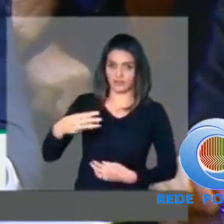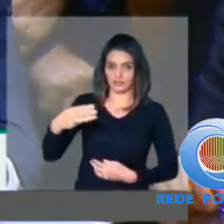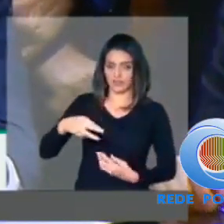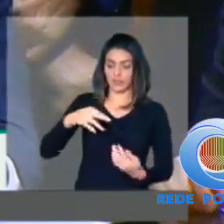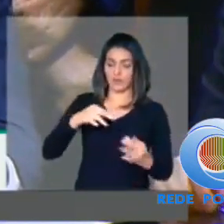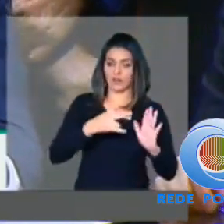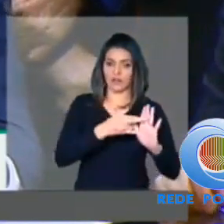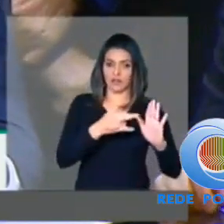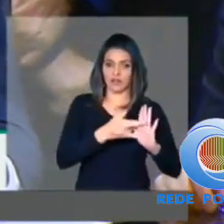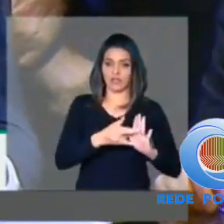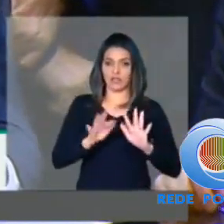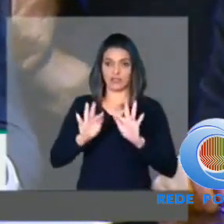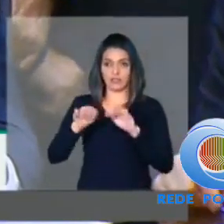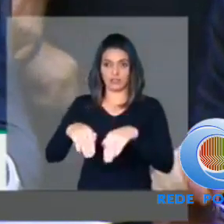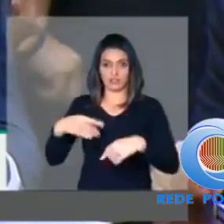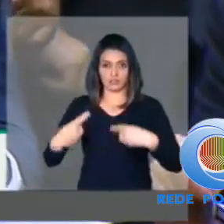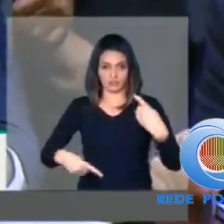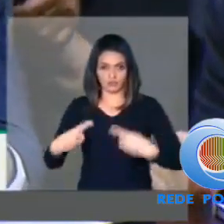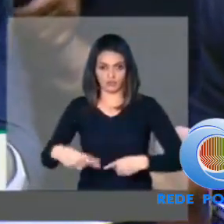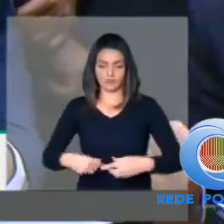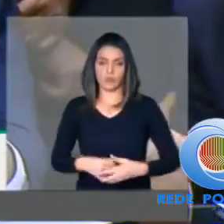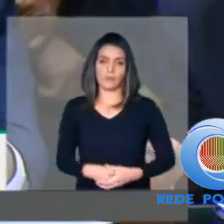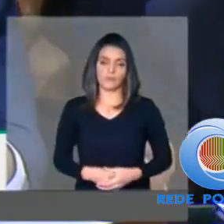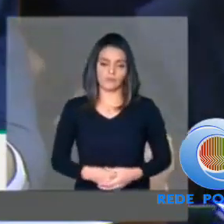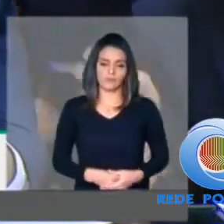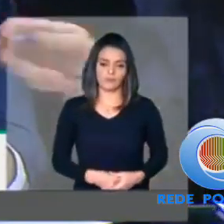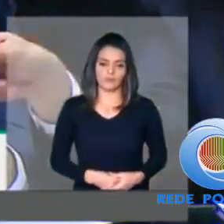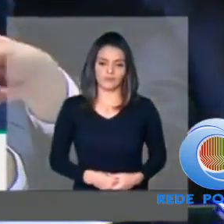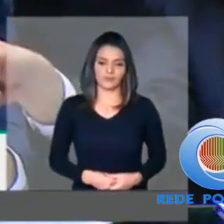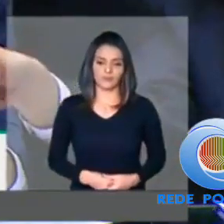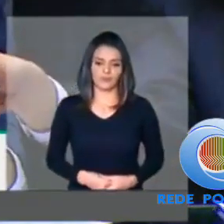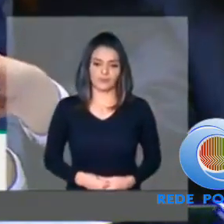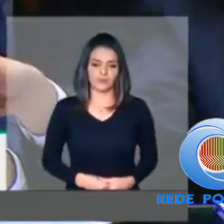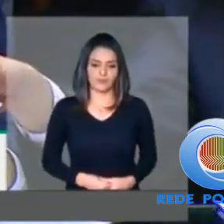Regimento Interno, o encerramento da discussão.